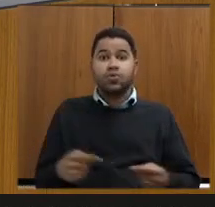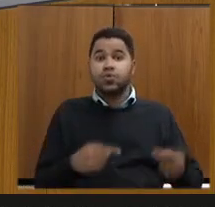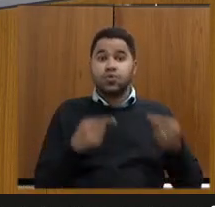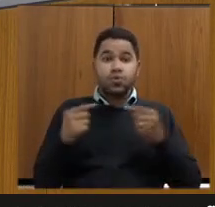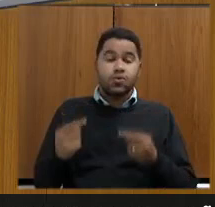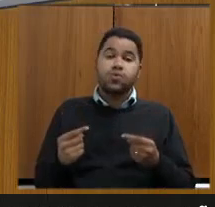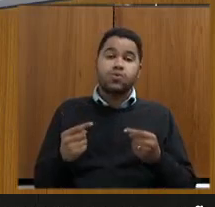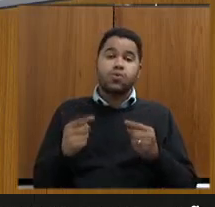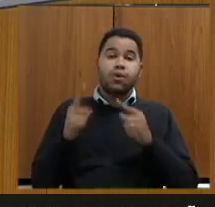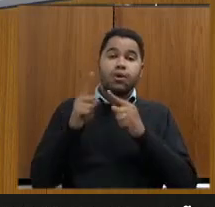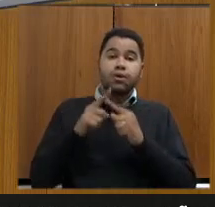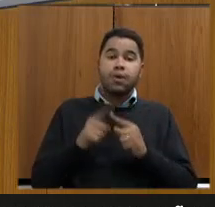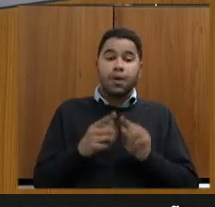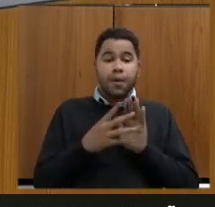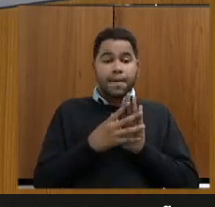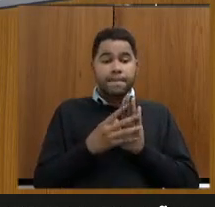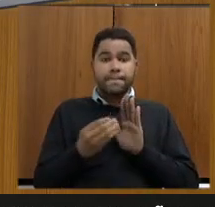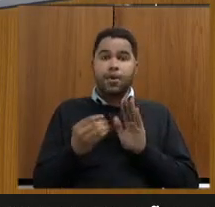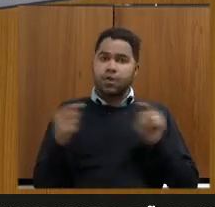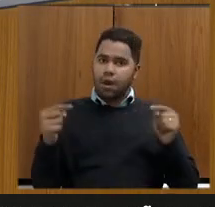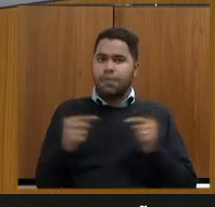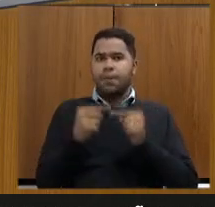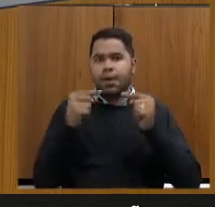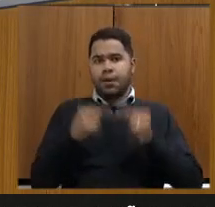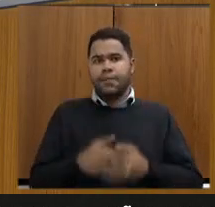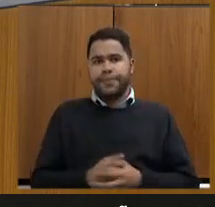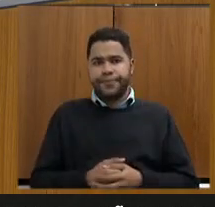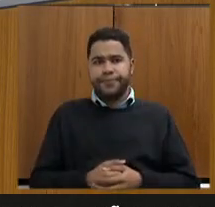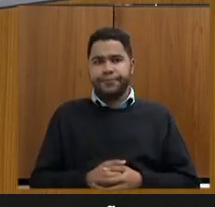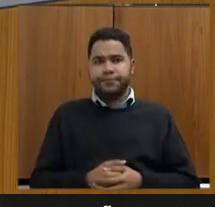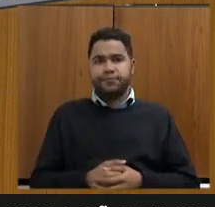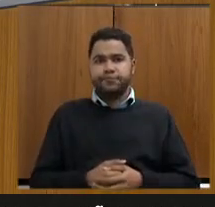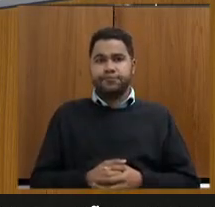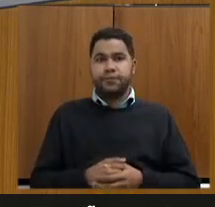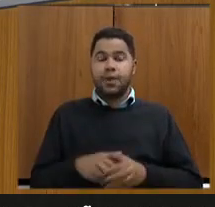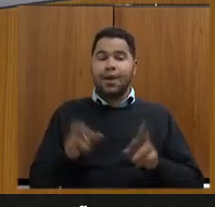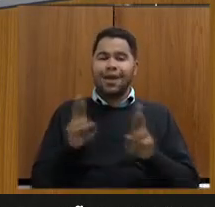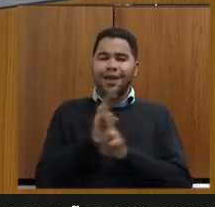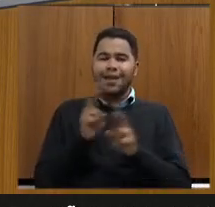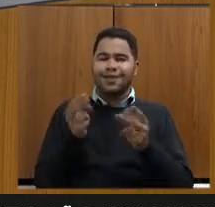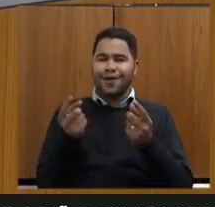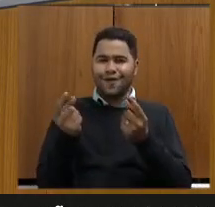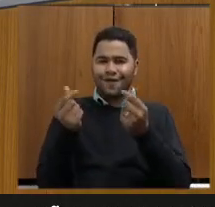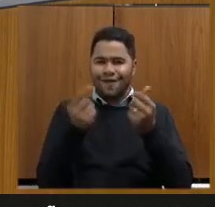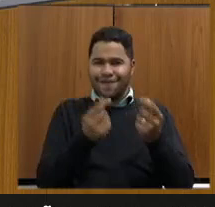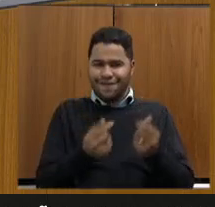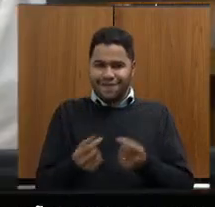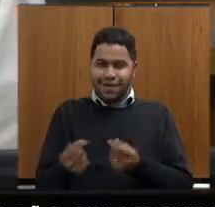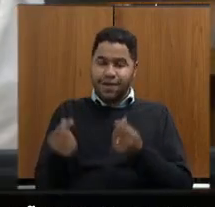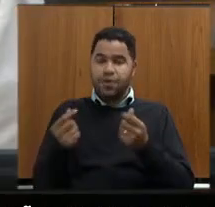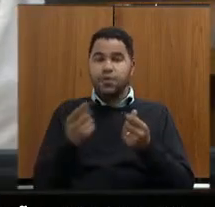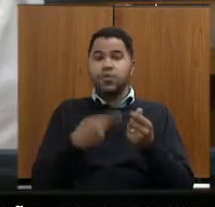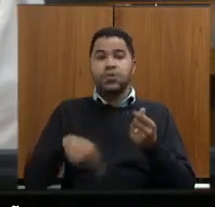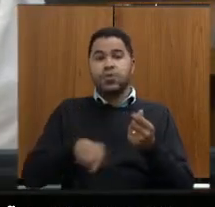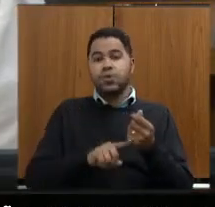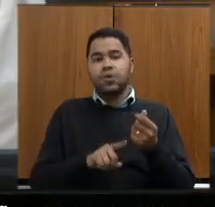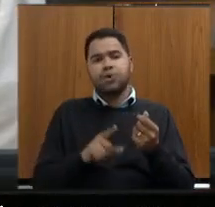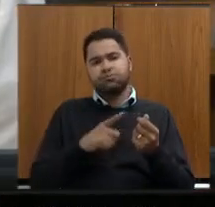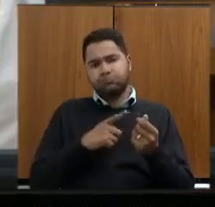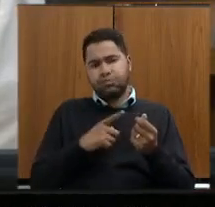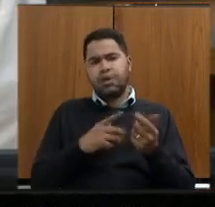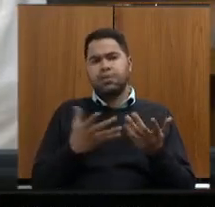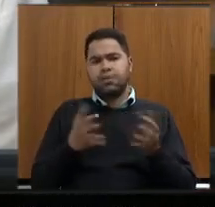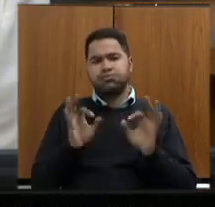para a gente chegar em modelos que façam sentido é com relação à discussão de valores é o que a gente tem né